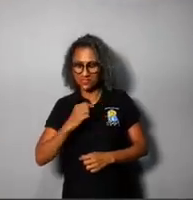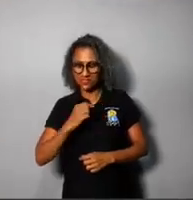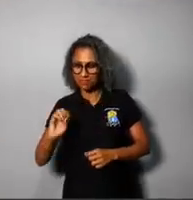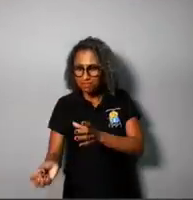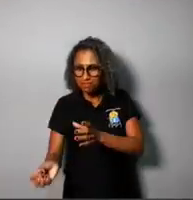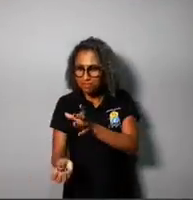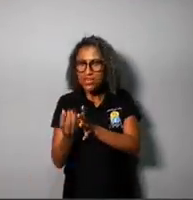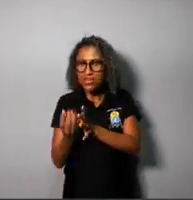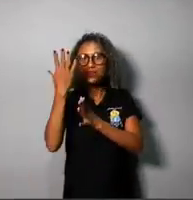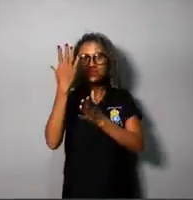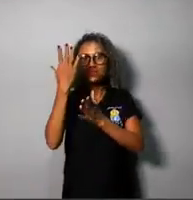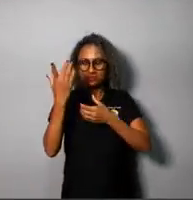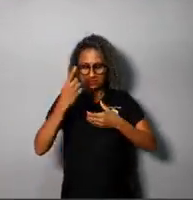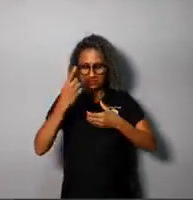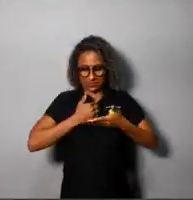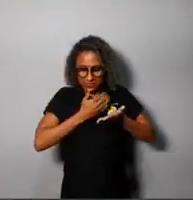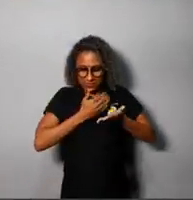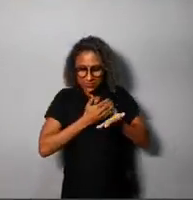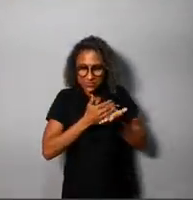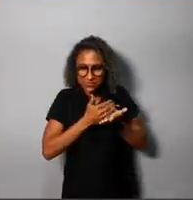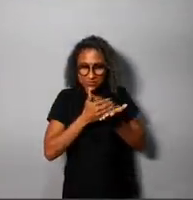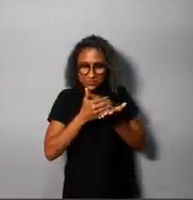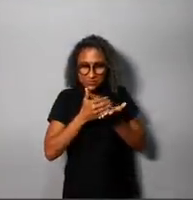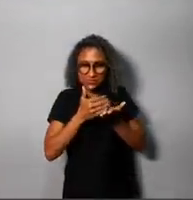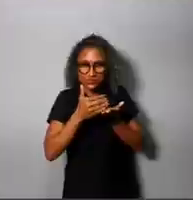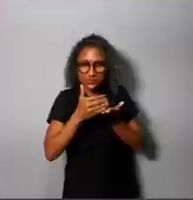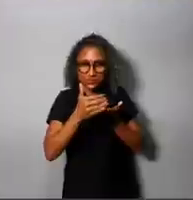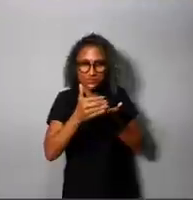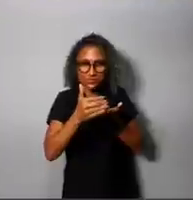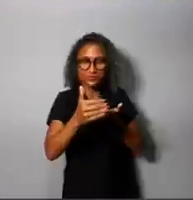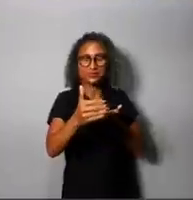o recolherá.